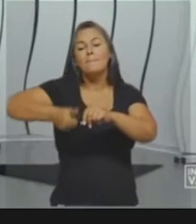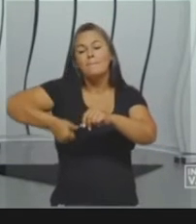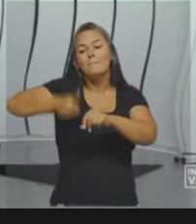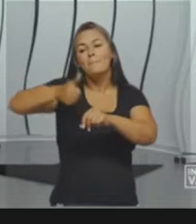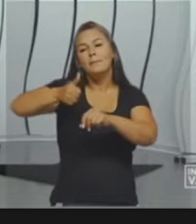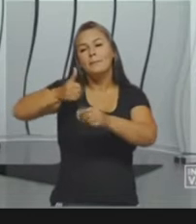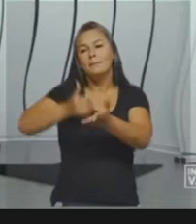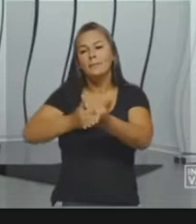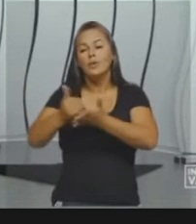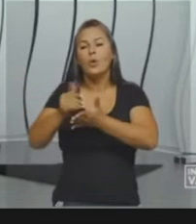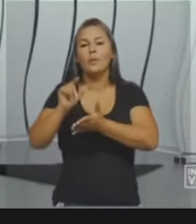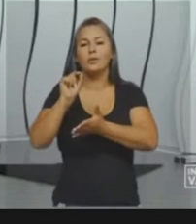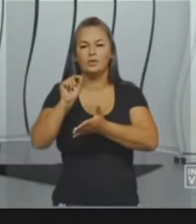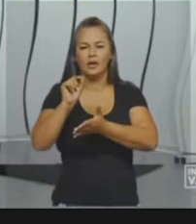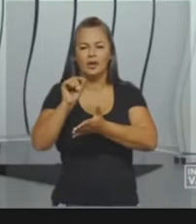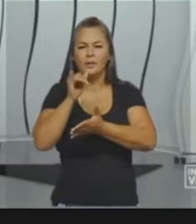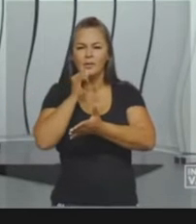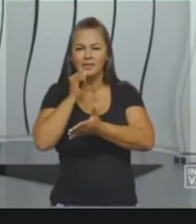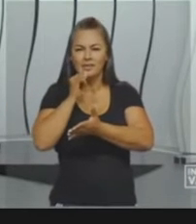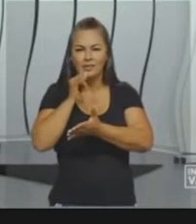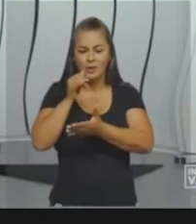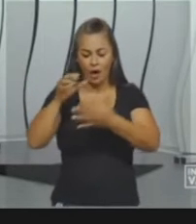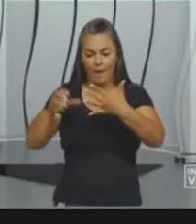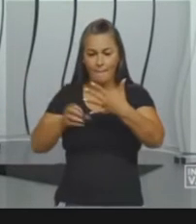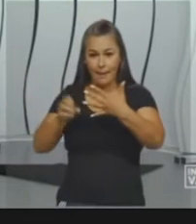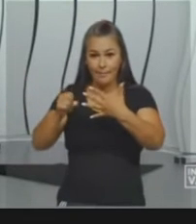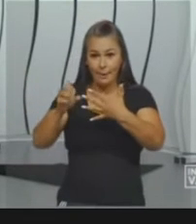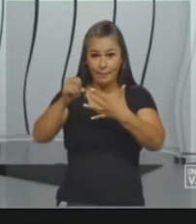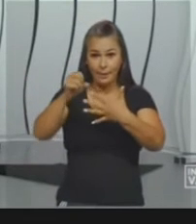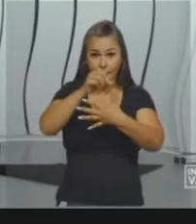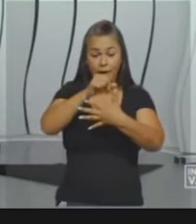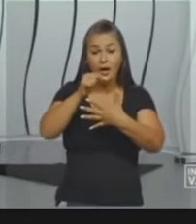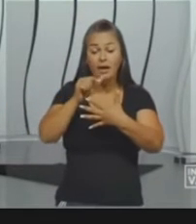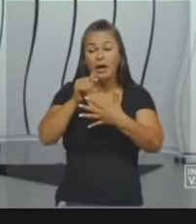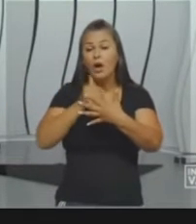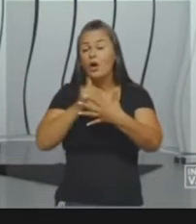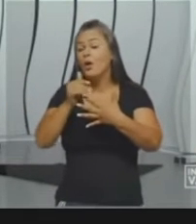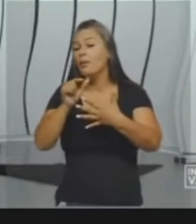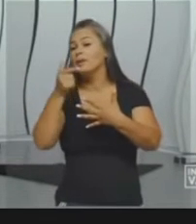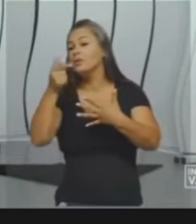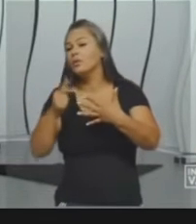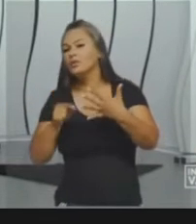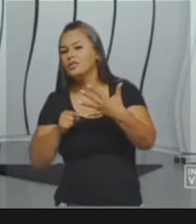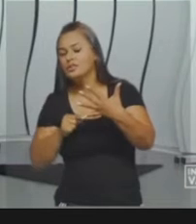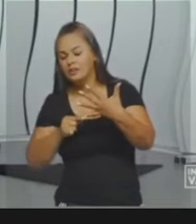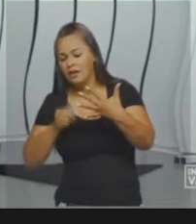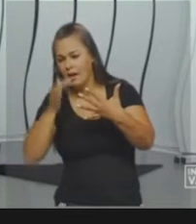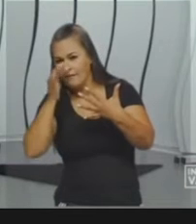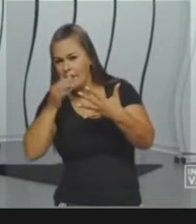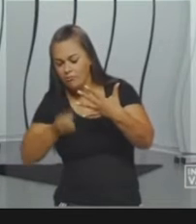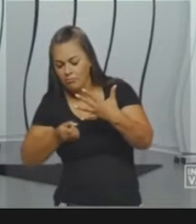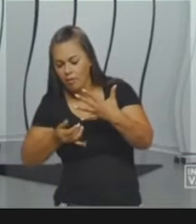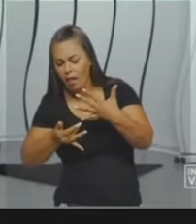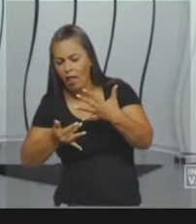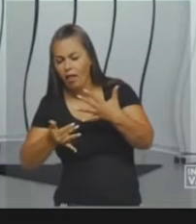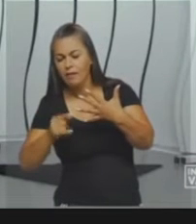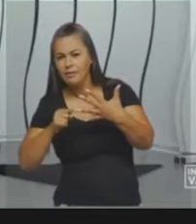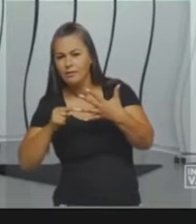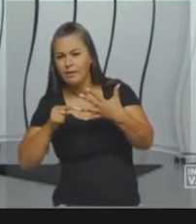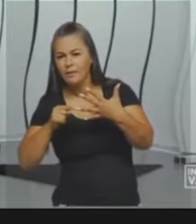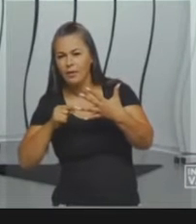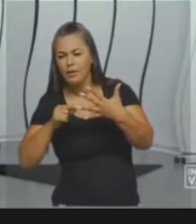Aí primeiro lá desenha um capinzinho, aí depois um grilo que se alimenta do capim, aí depois vem o sapo que se alimenta do